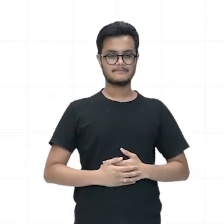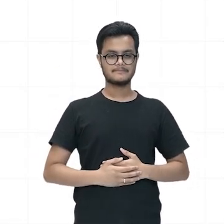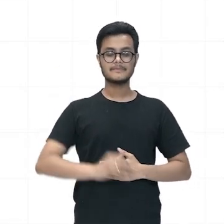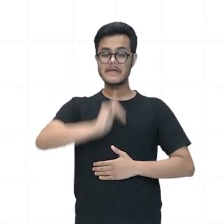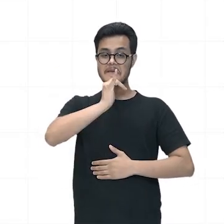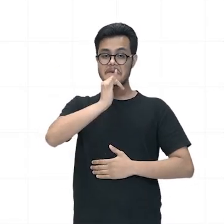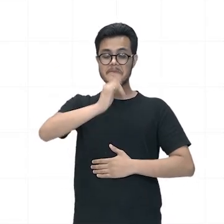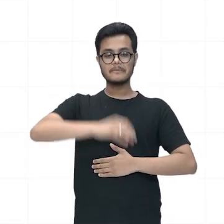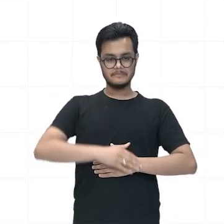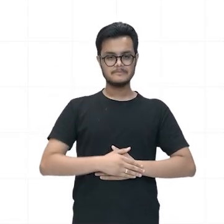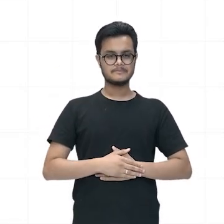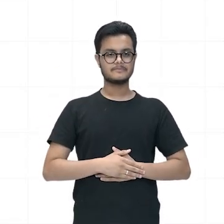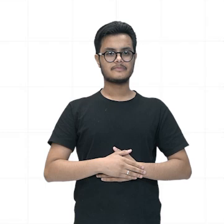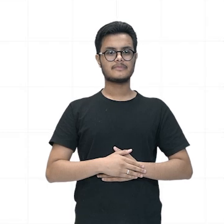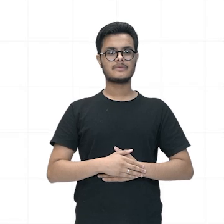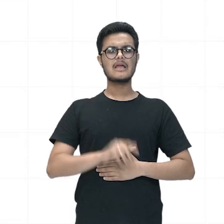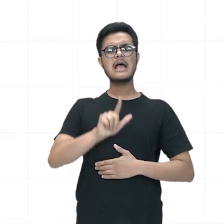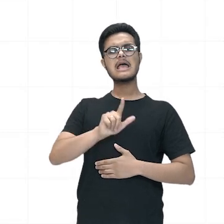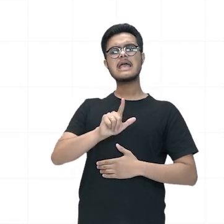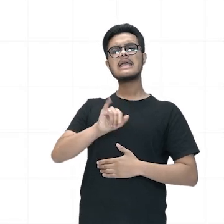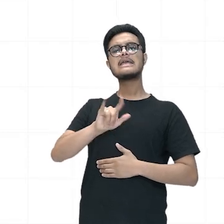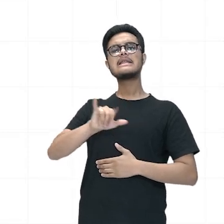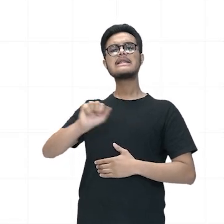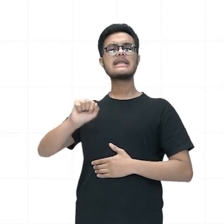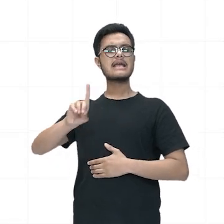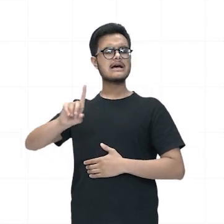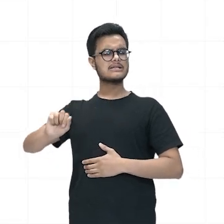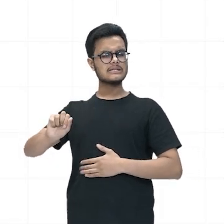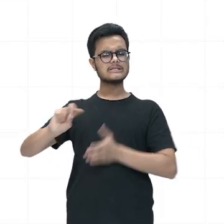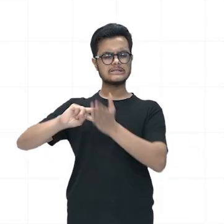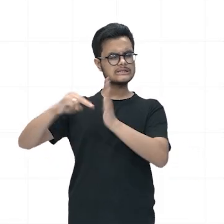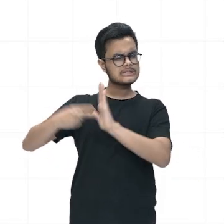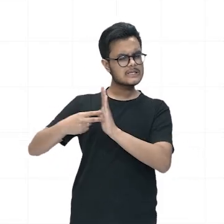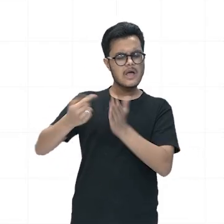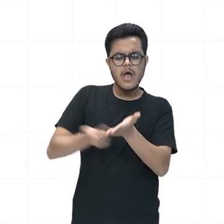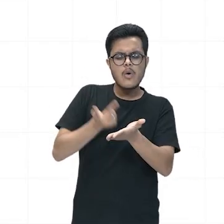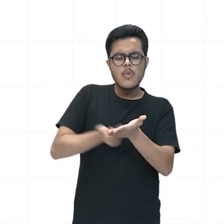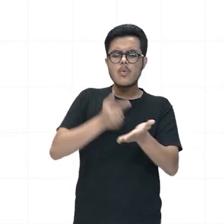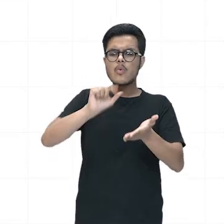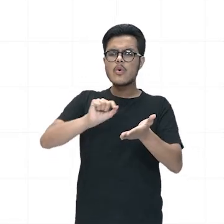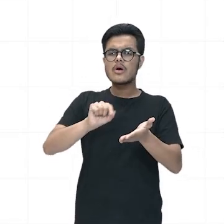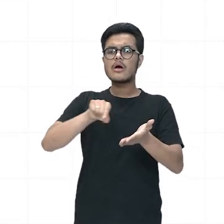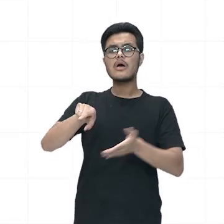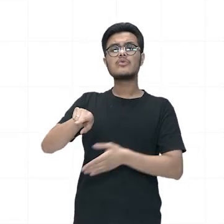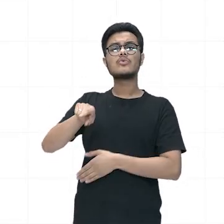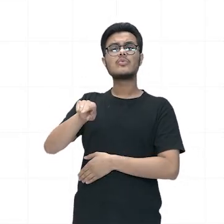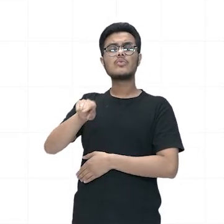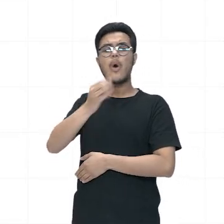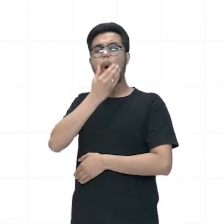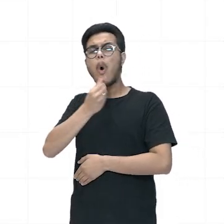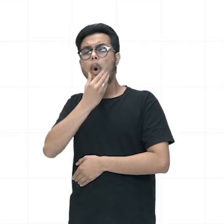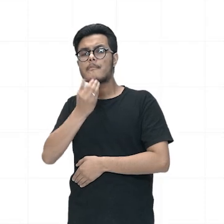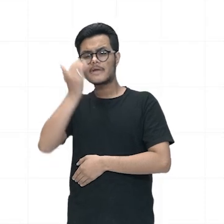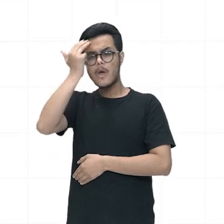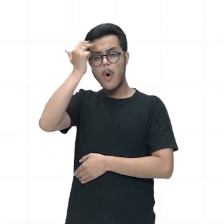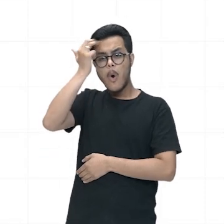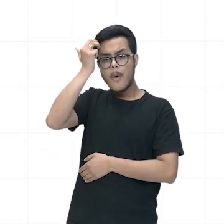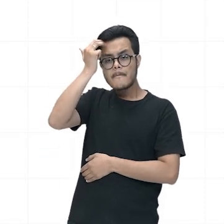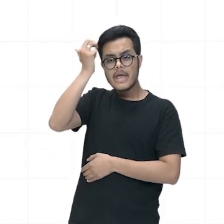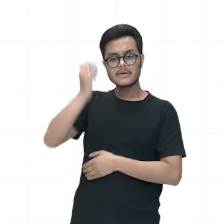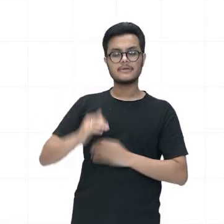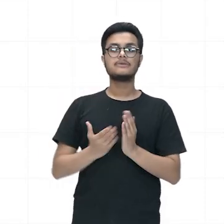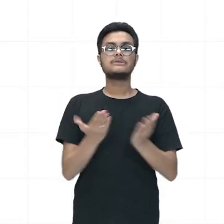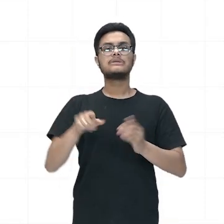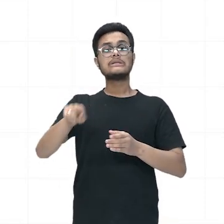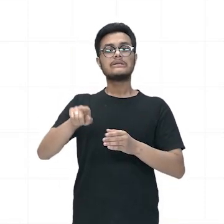aí ligada à Ilíada, tá? Ela é, então, um escrito deixado por Homero. Ele vai trabalhar, então, o quê, professora? A